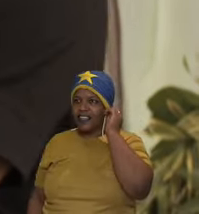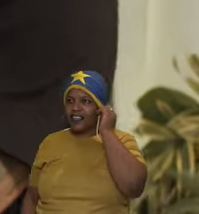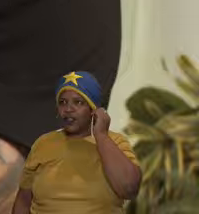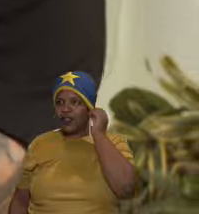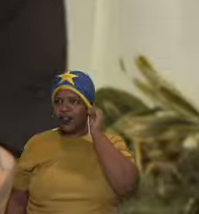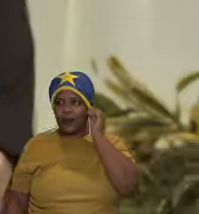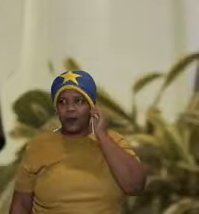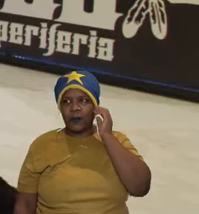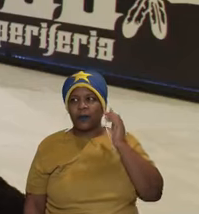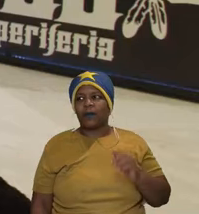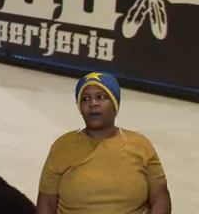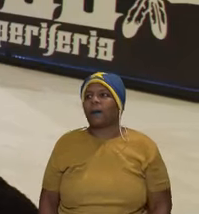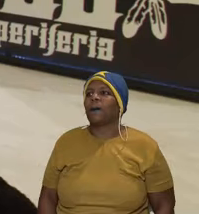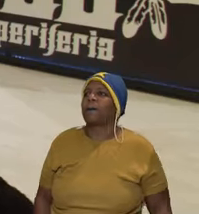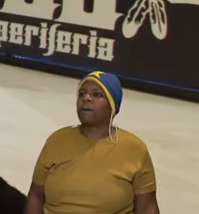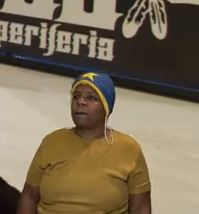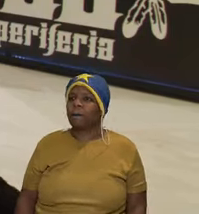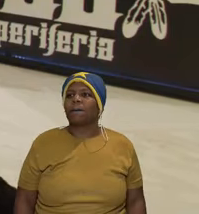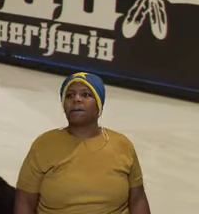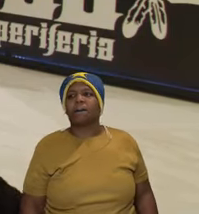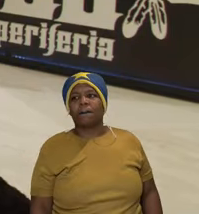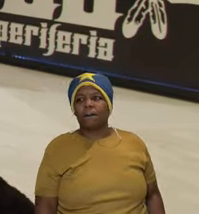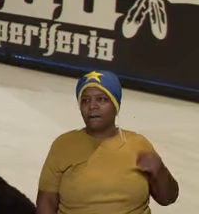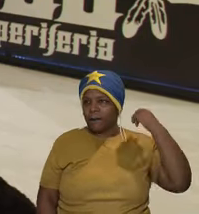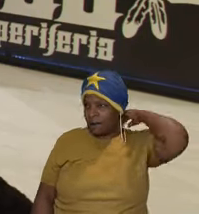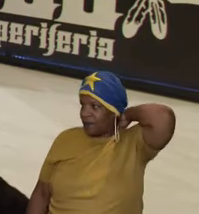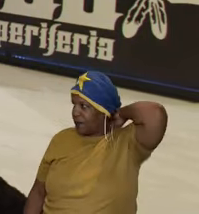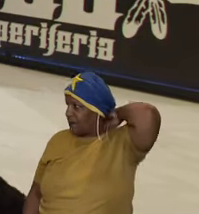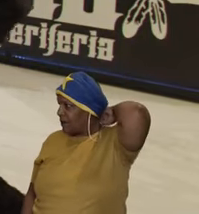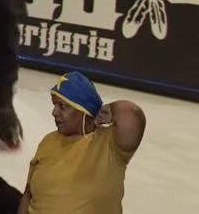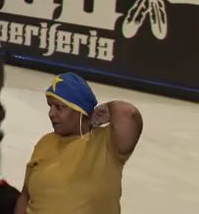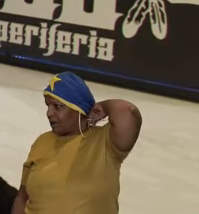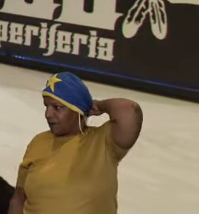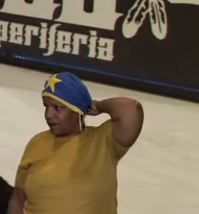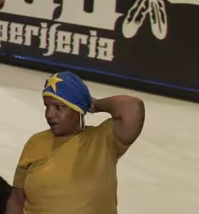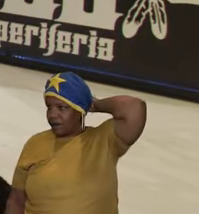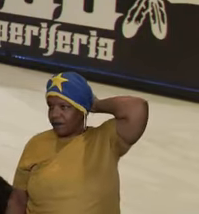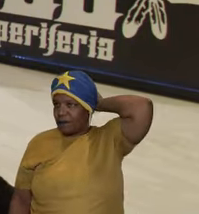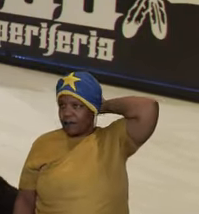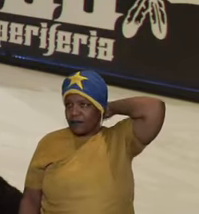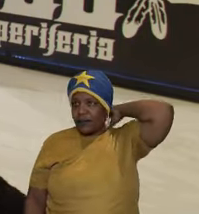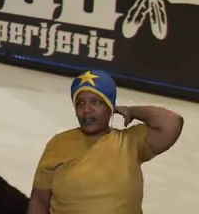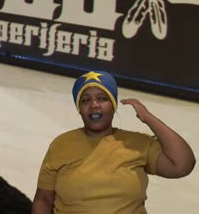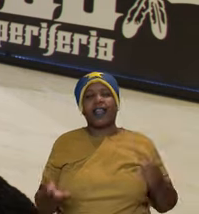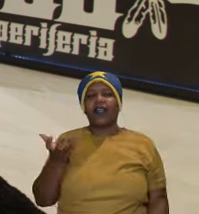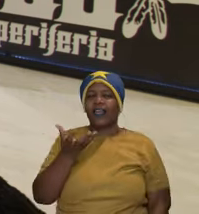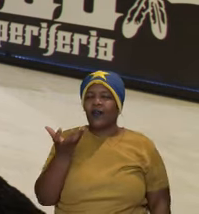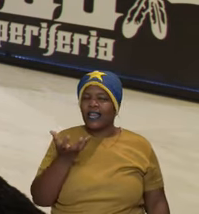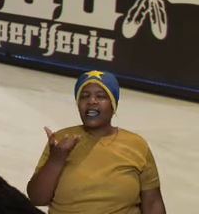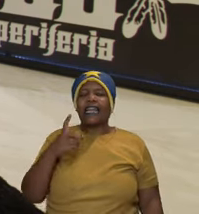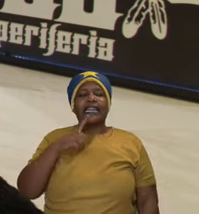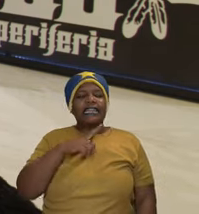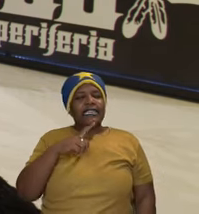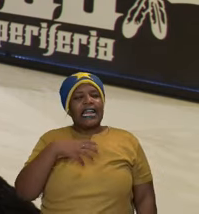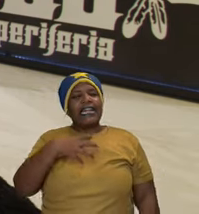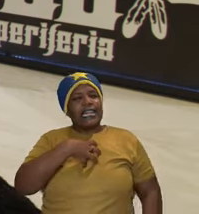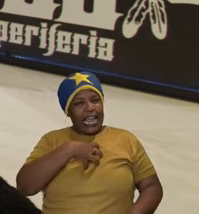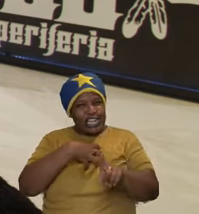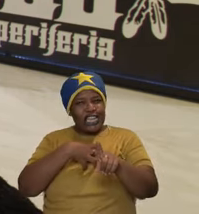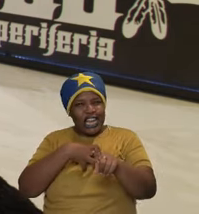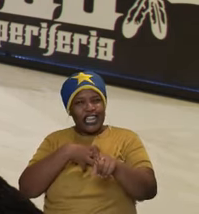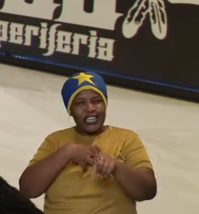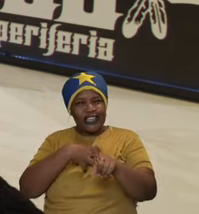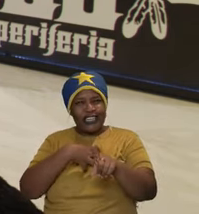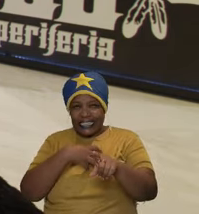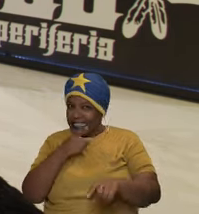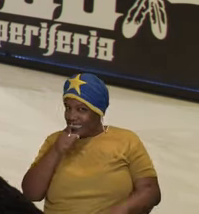É, mano. Sem juízo, sem mano, pausa. Hoje eu queria estar daquele jeito, mano. Pode. Sabe mais,